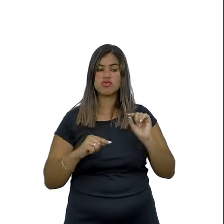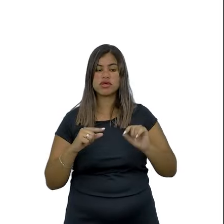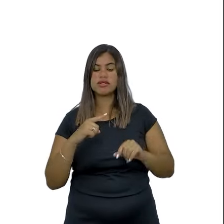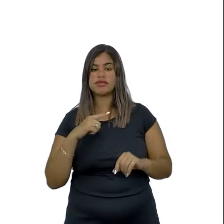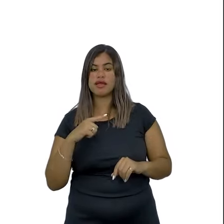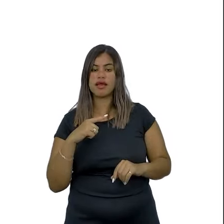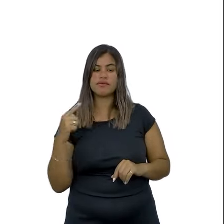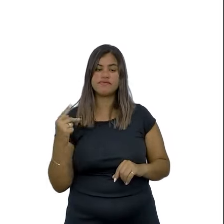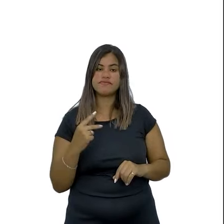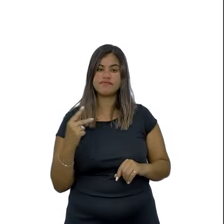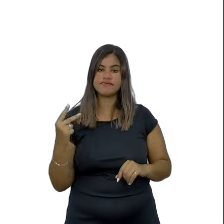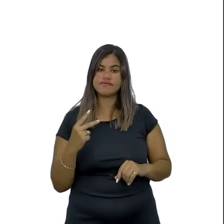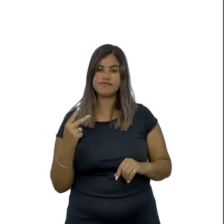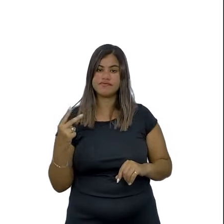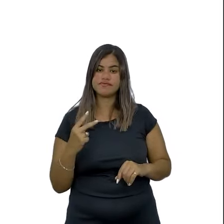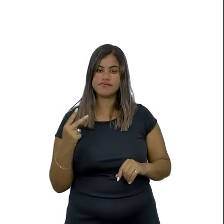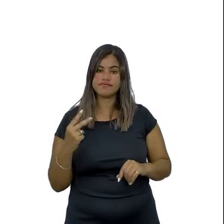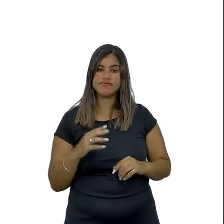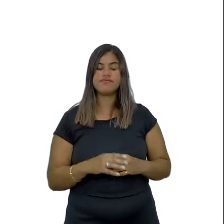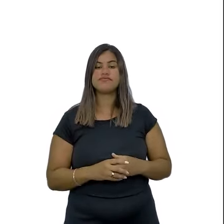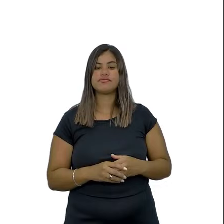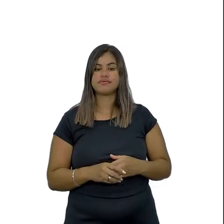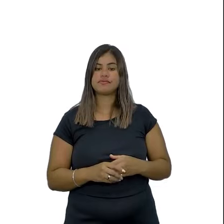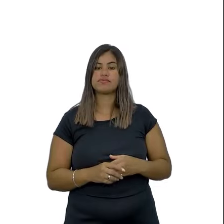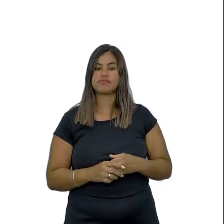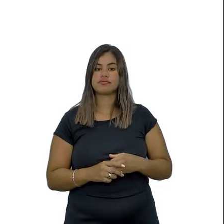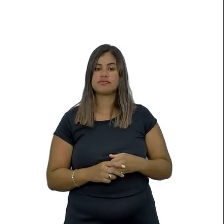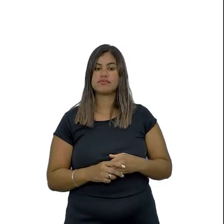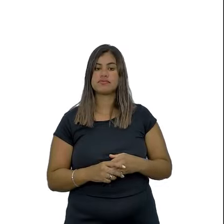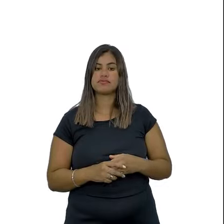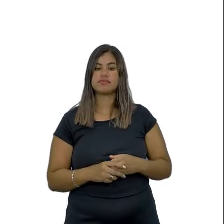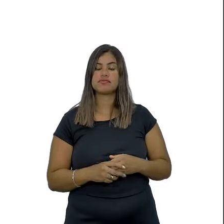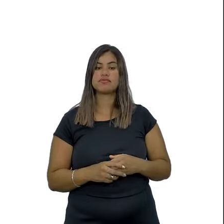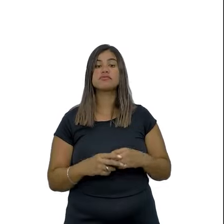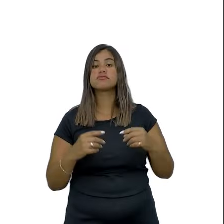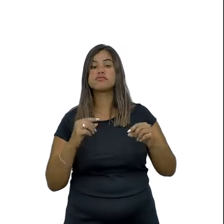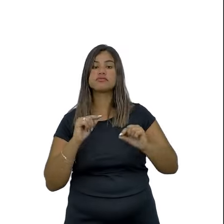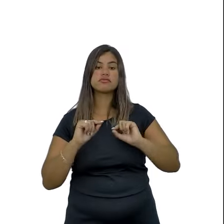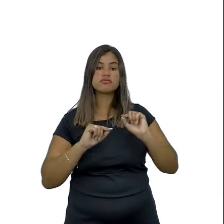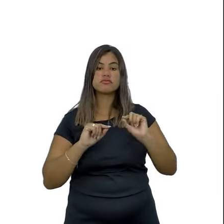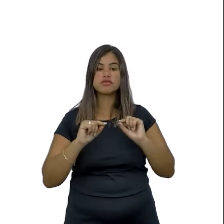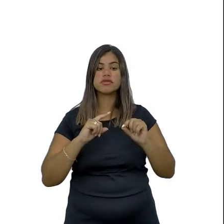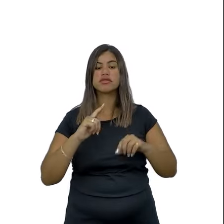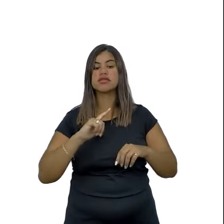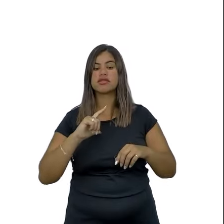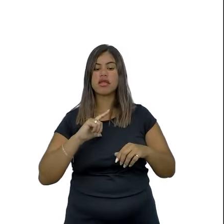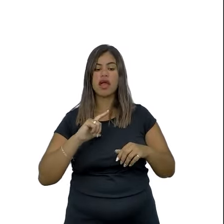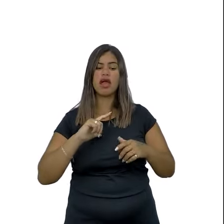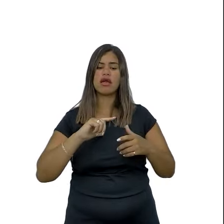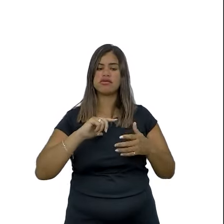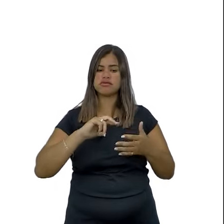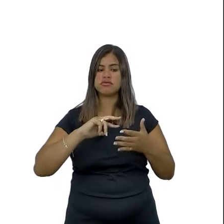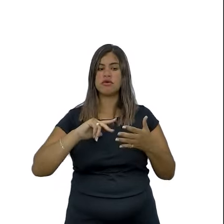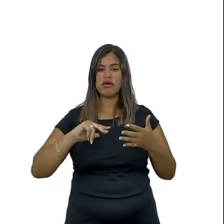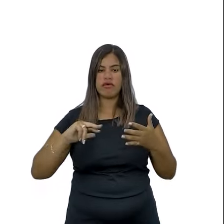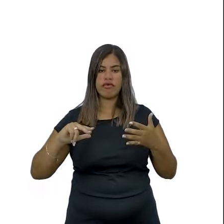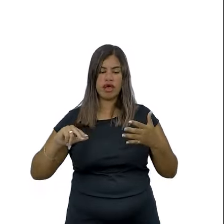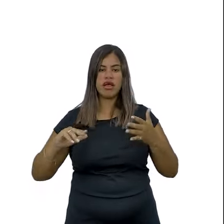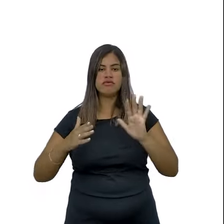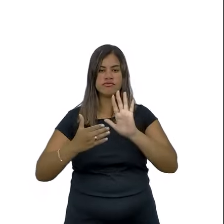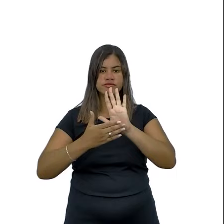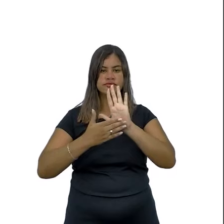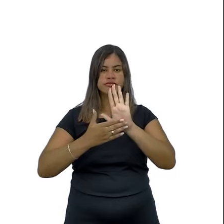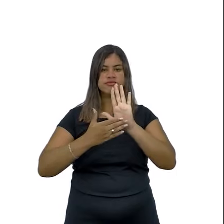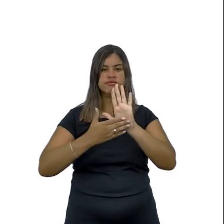22, e é para proceder com as mesmas situações que a gente